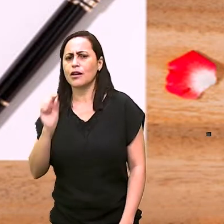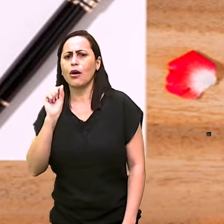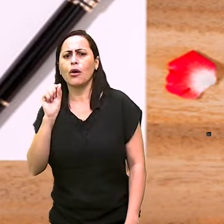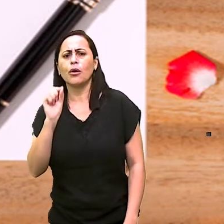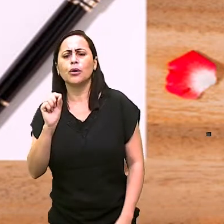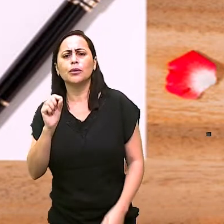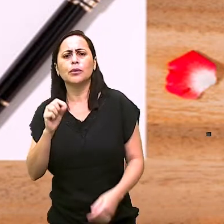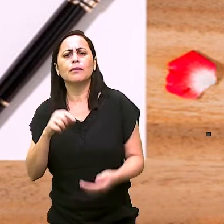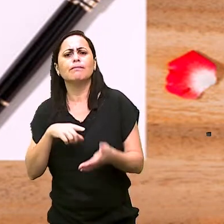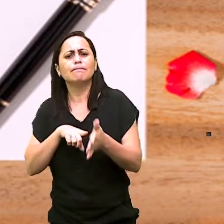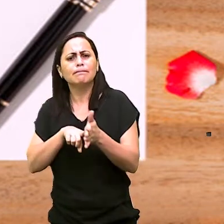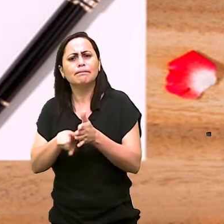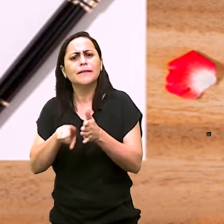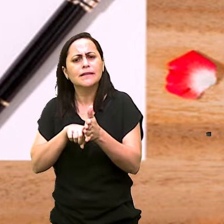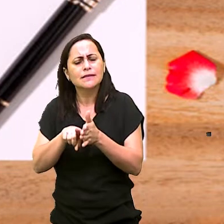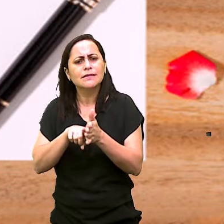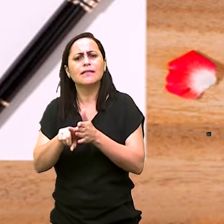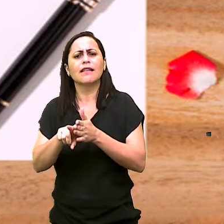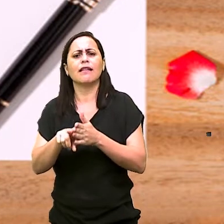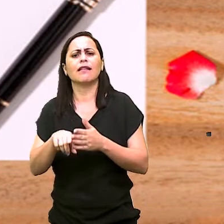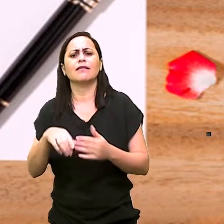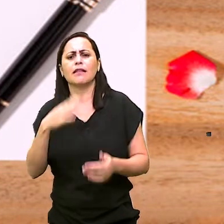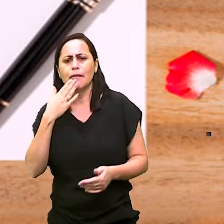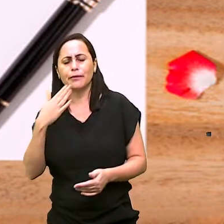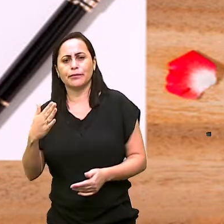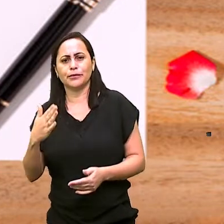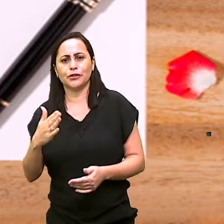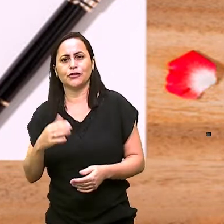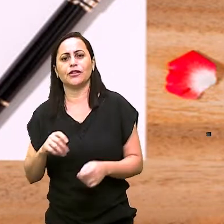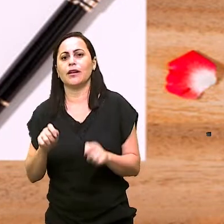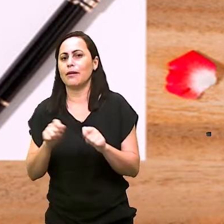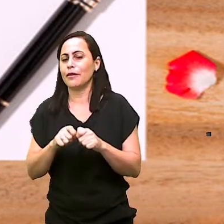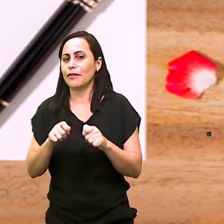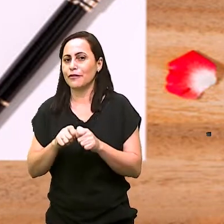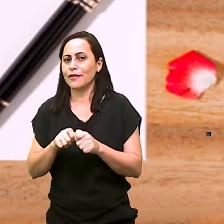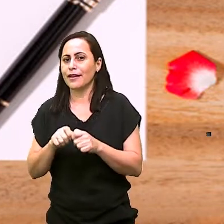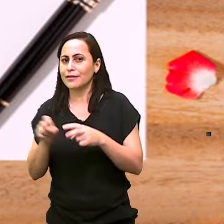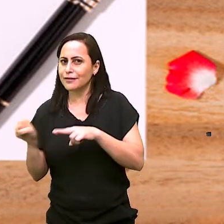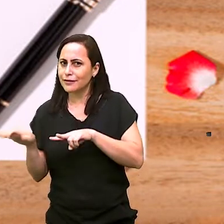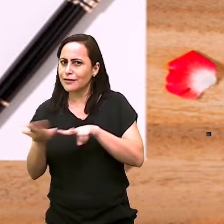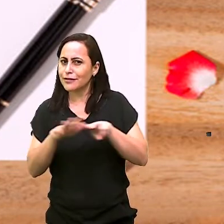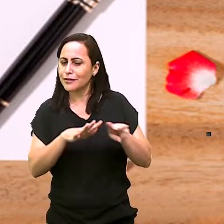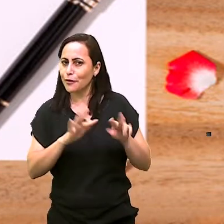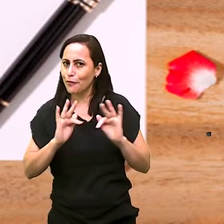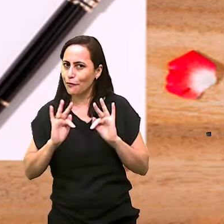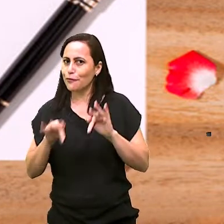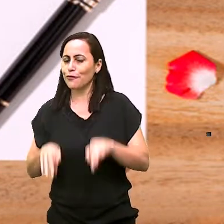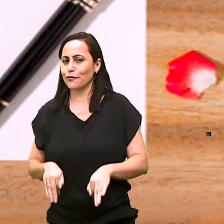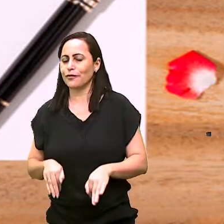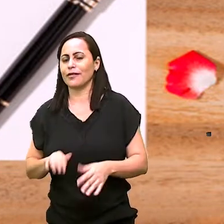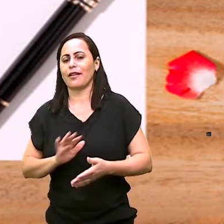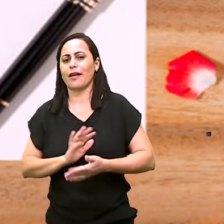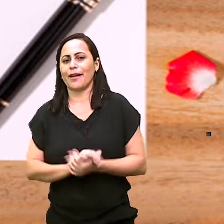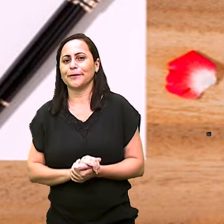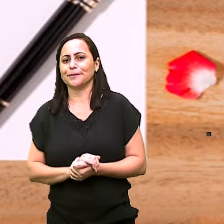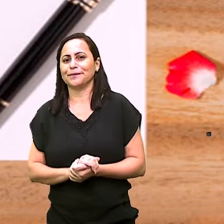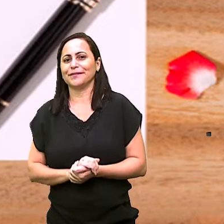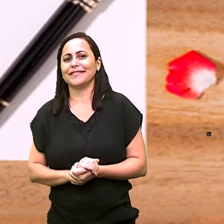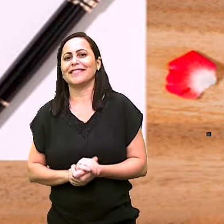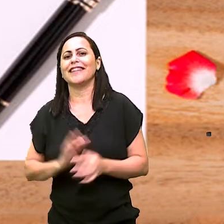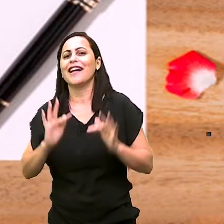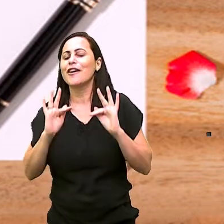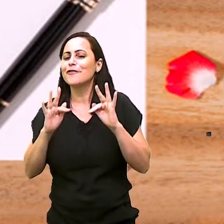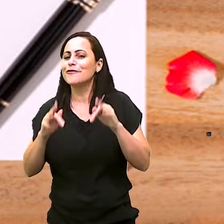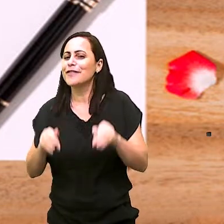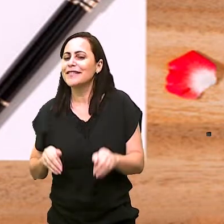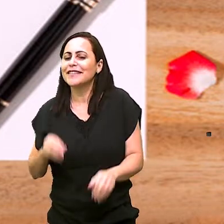iria pesquisar alguma coisa nova que não tinha experimentado, como alguns outros de